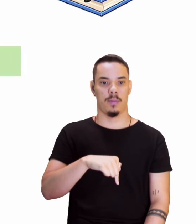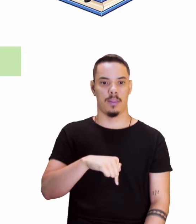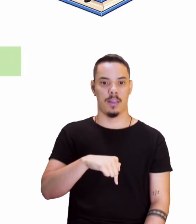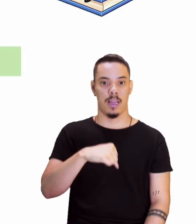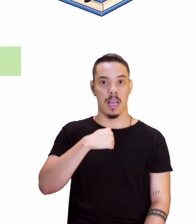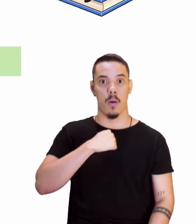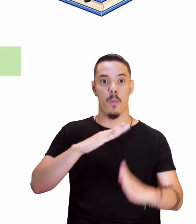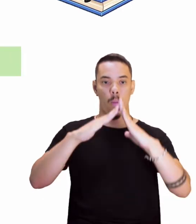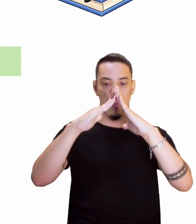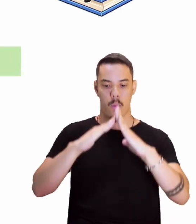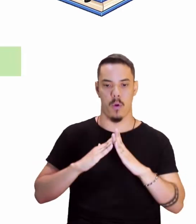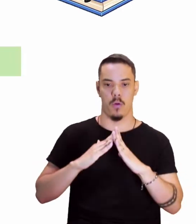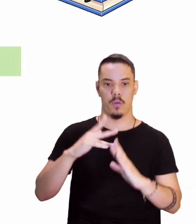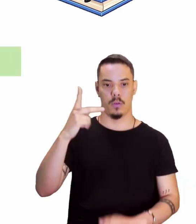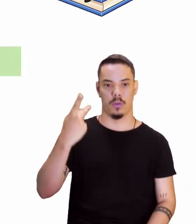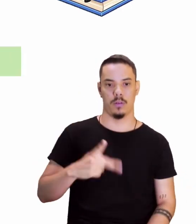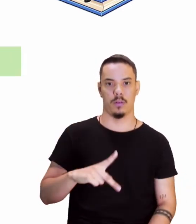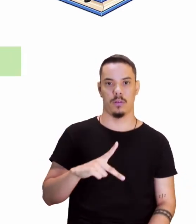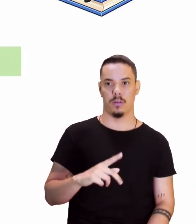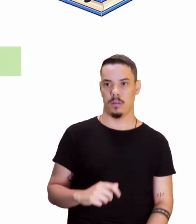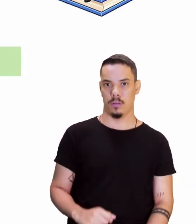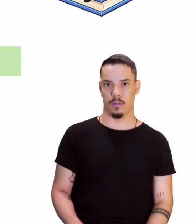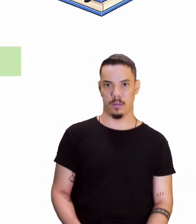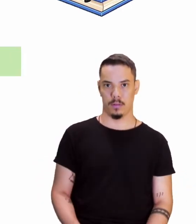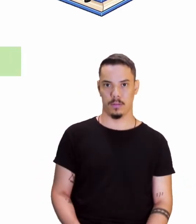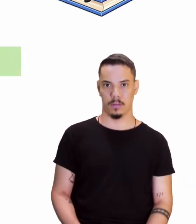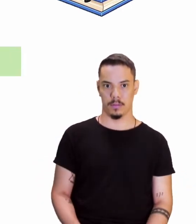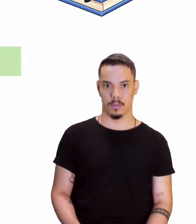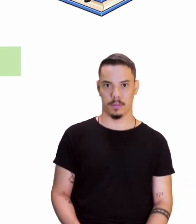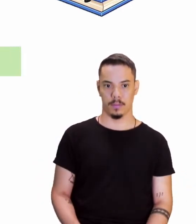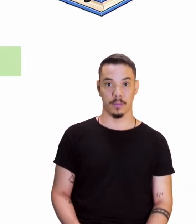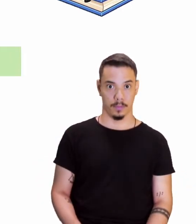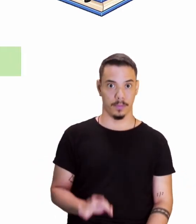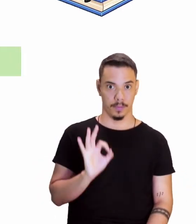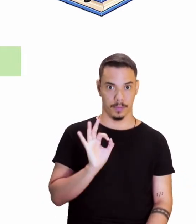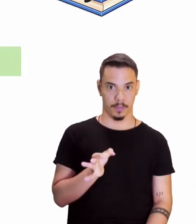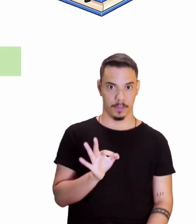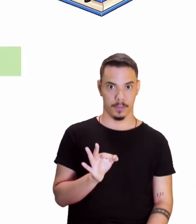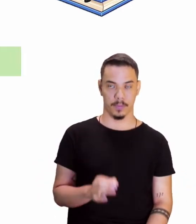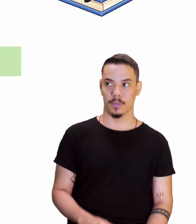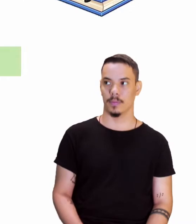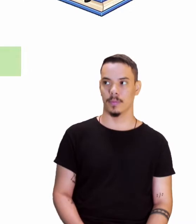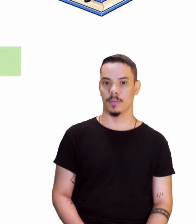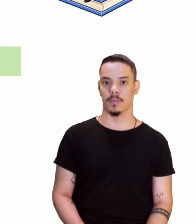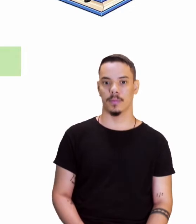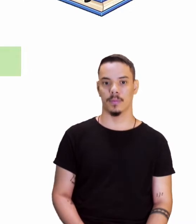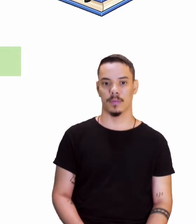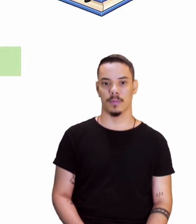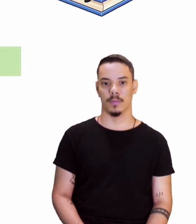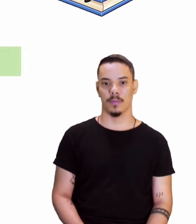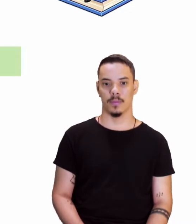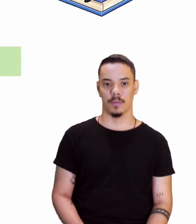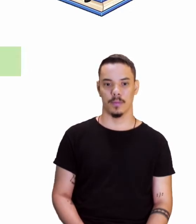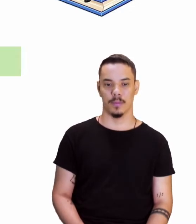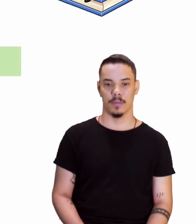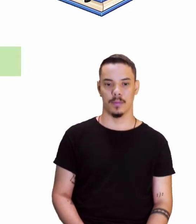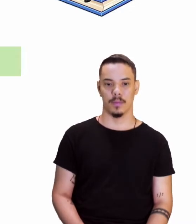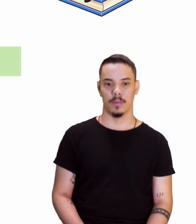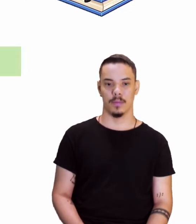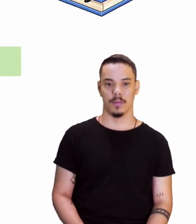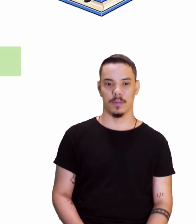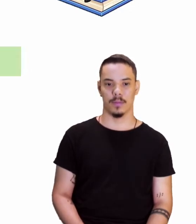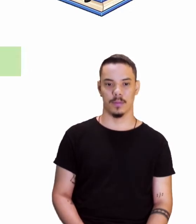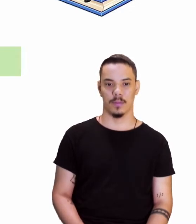sentido de residir, de habitar e de morar. Beleza? Que vergonha! Então, esse assistir aqui